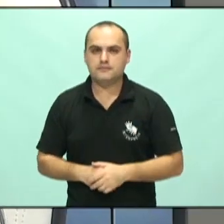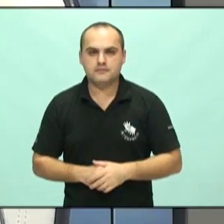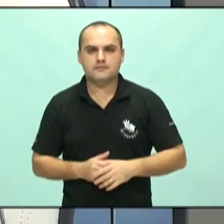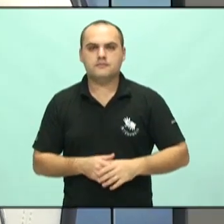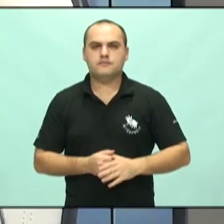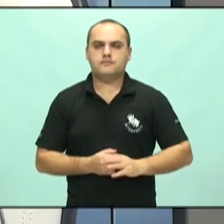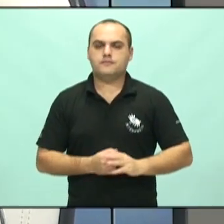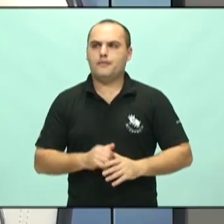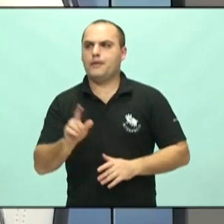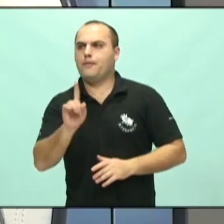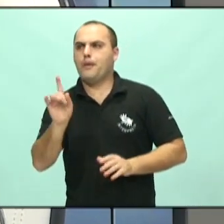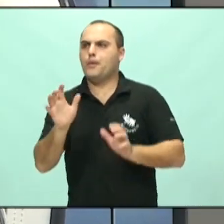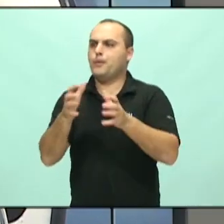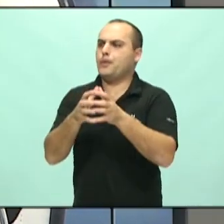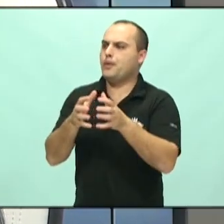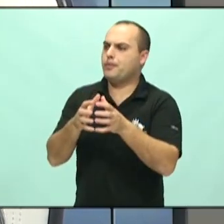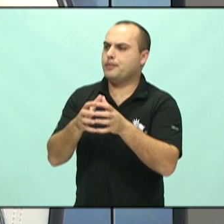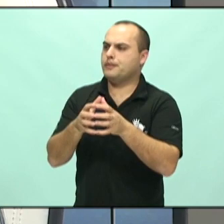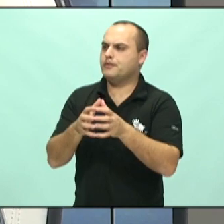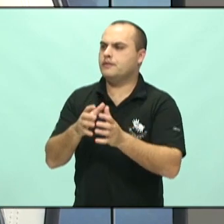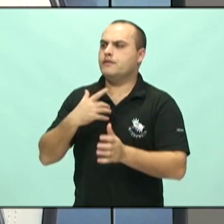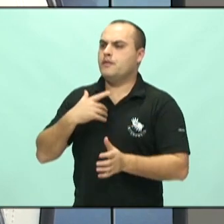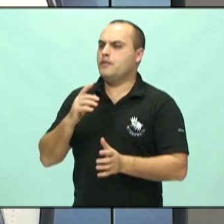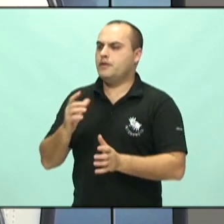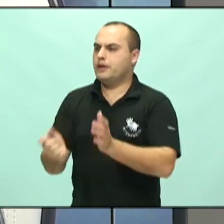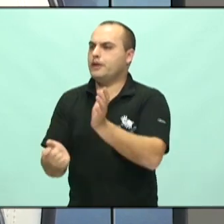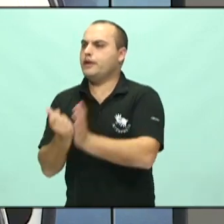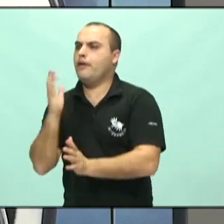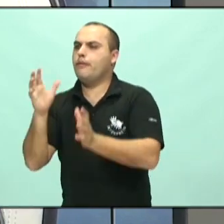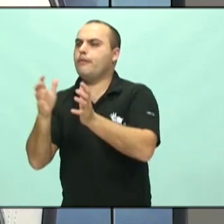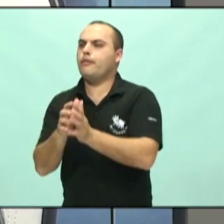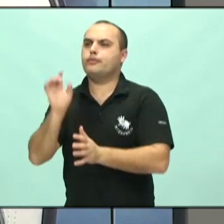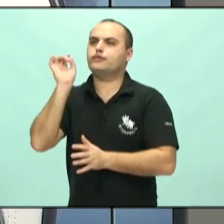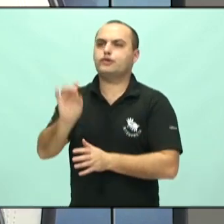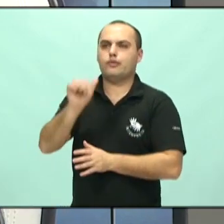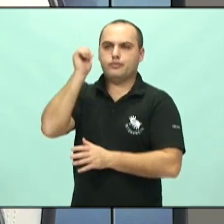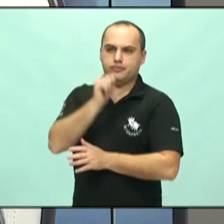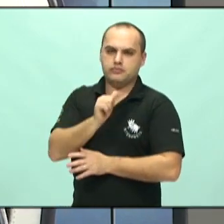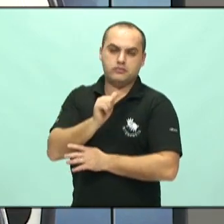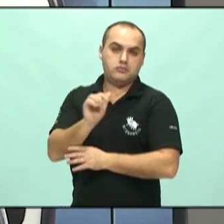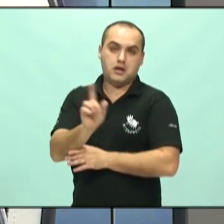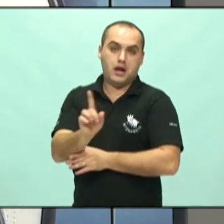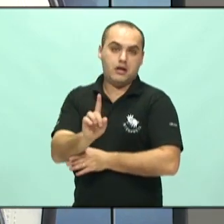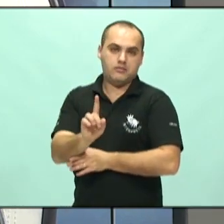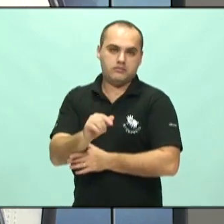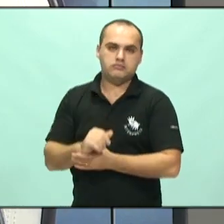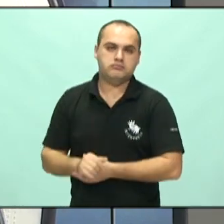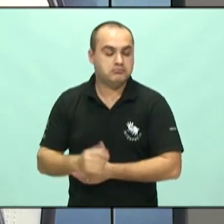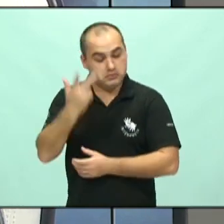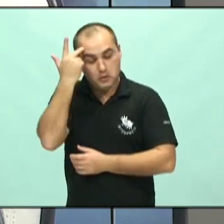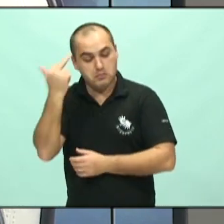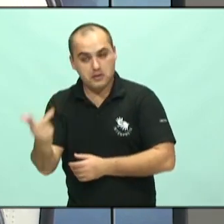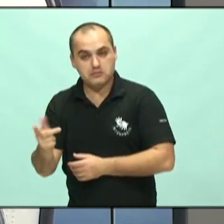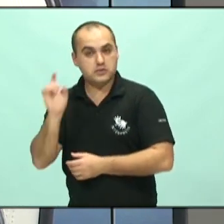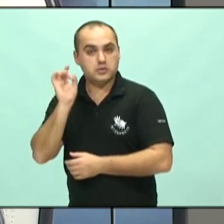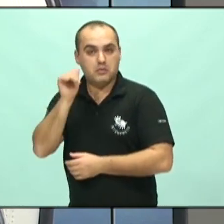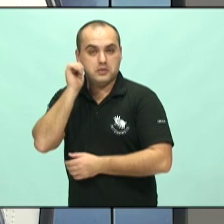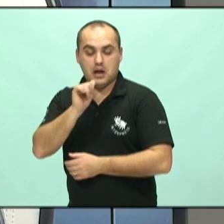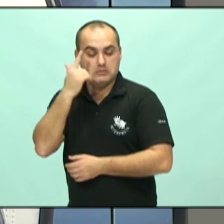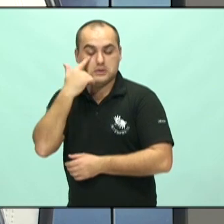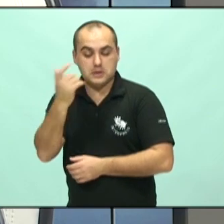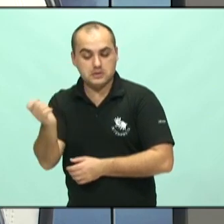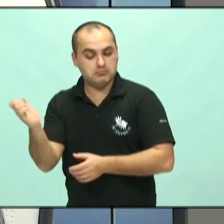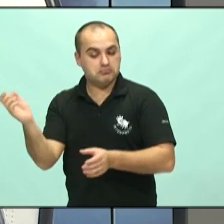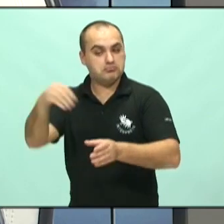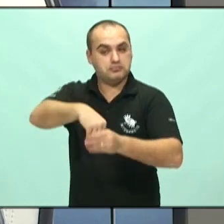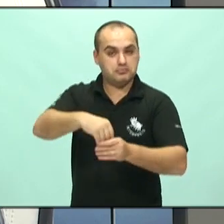se orientou dizendo assim, nós vamos montar só um grupo de mulheres. Não. Mas ocorreu... Foi natural, né? Foi natural esse processo, né? E aí